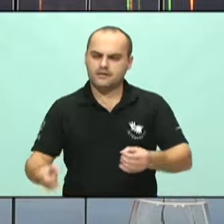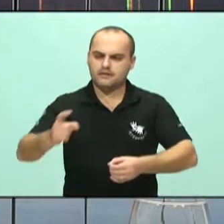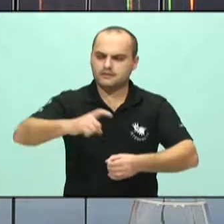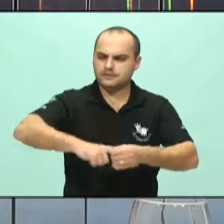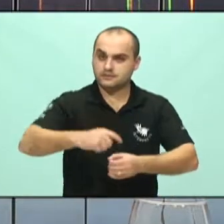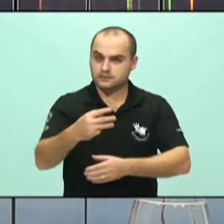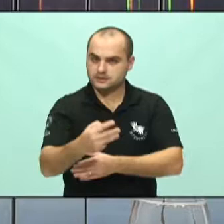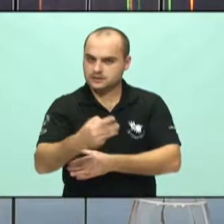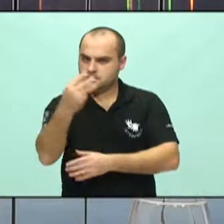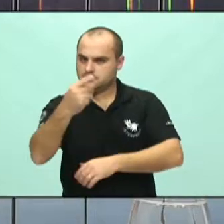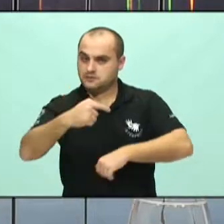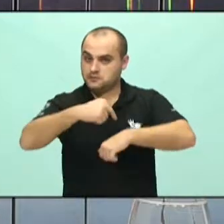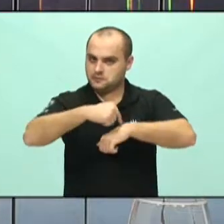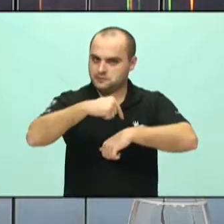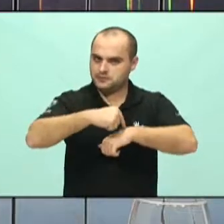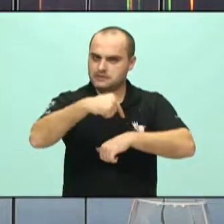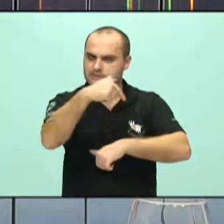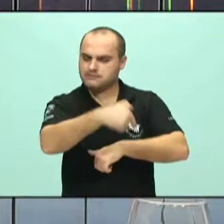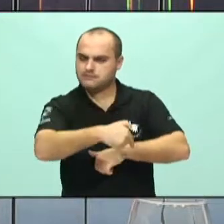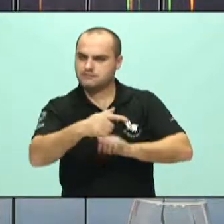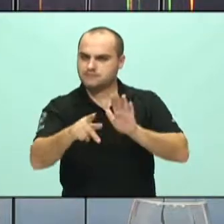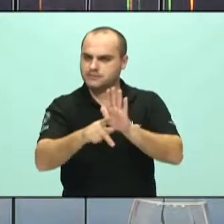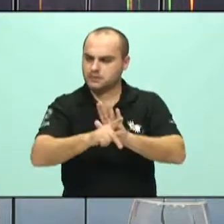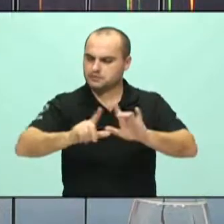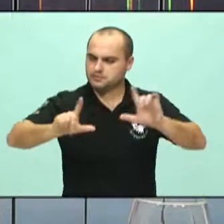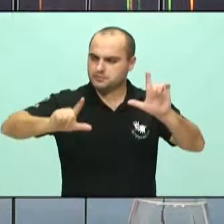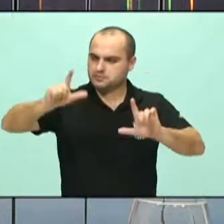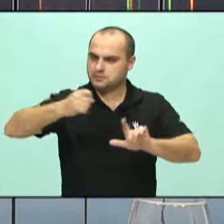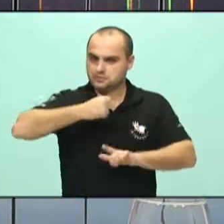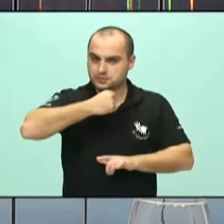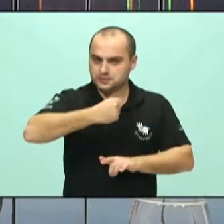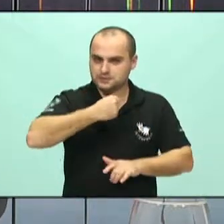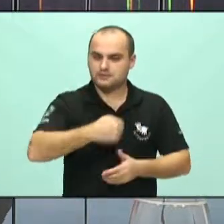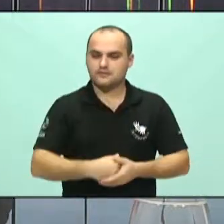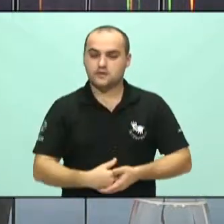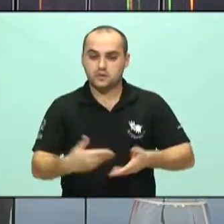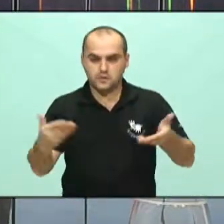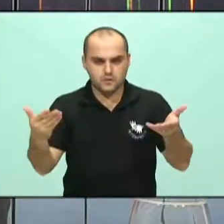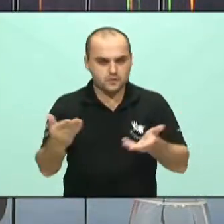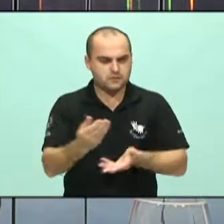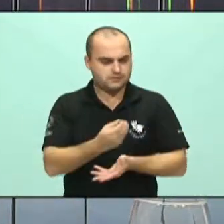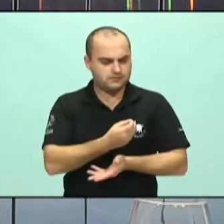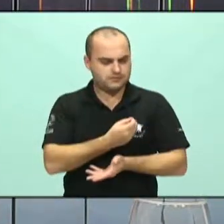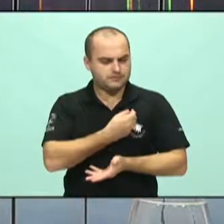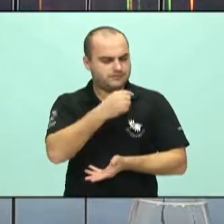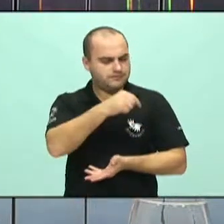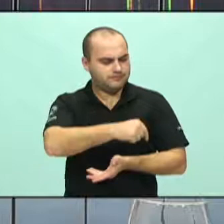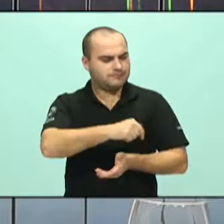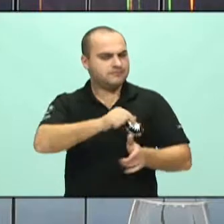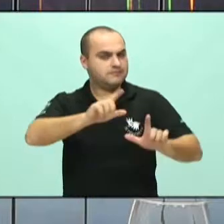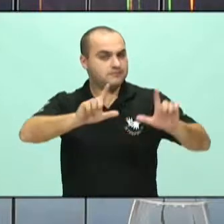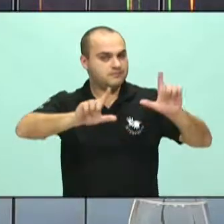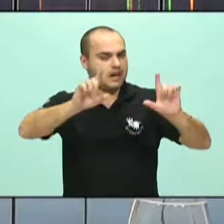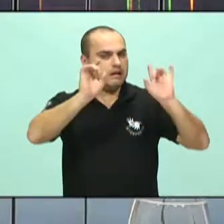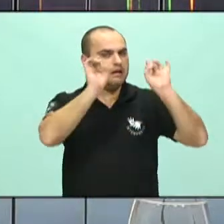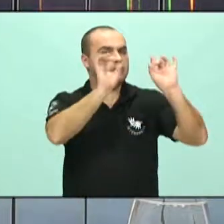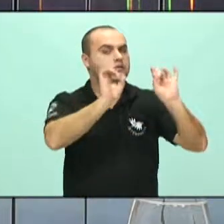Voltamos com o terceiro e último bloco do Câmara Aberta. Hoje, um programa especial em comemoração